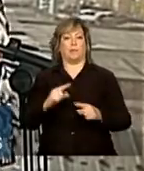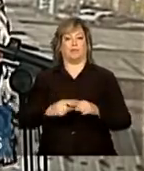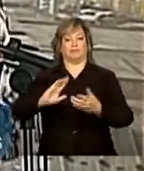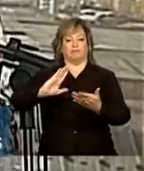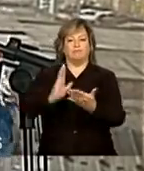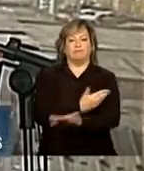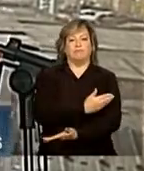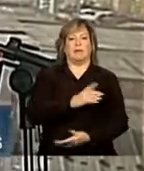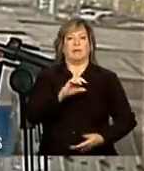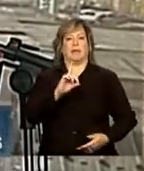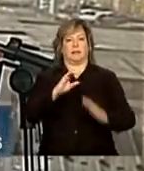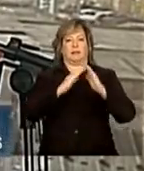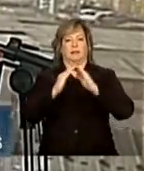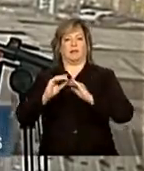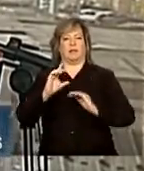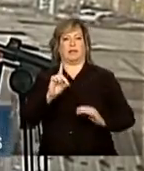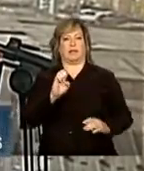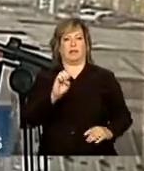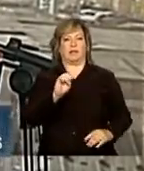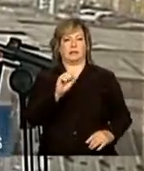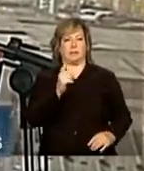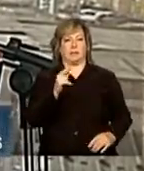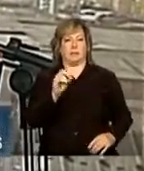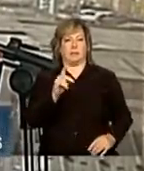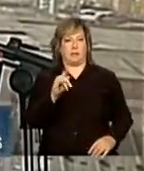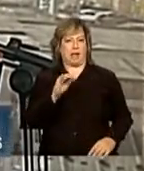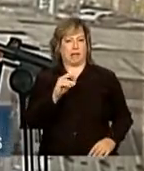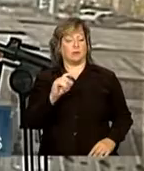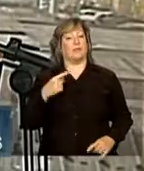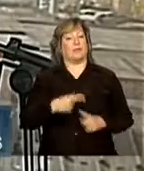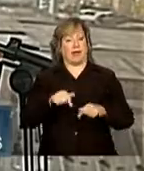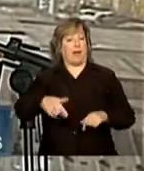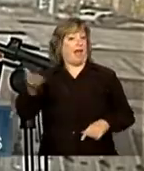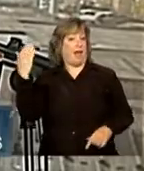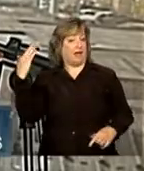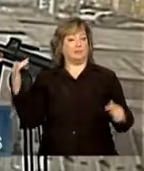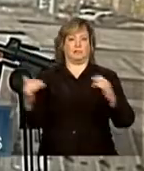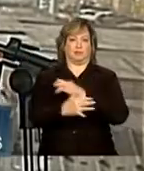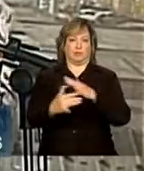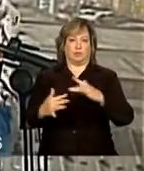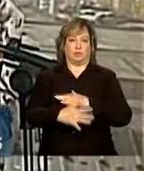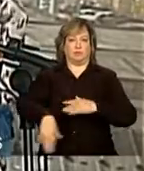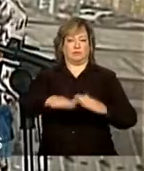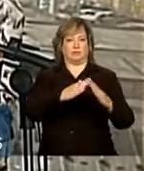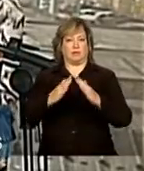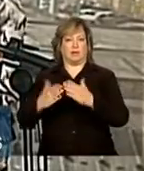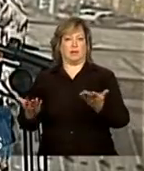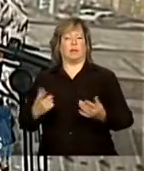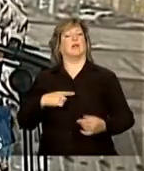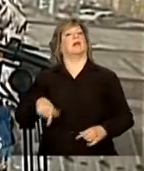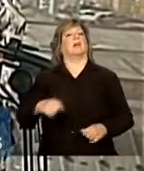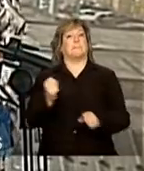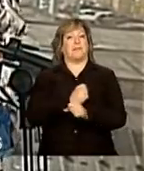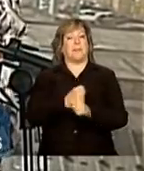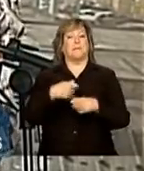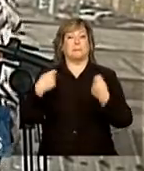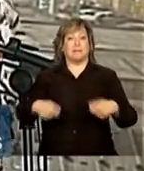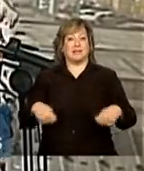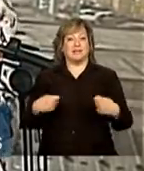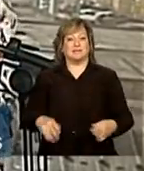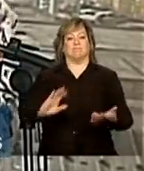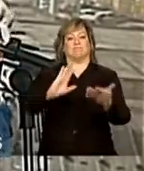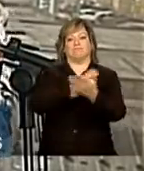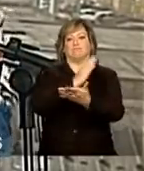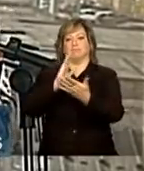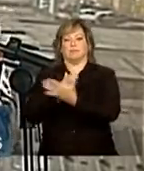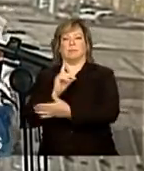desapropriação, porque aqui era um local urbano. Então, para construir a obra, tinha de